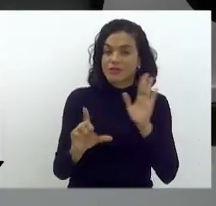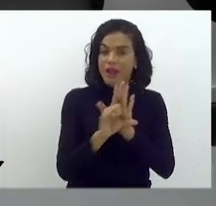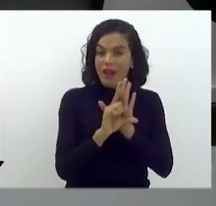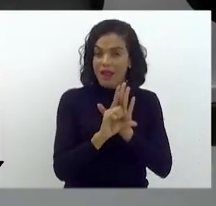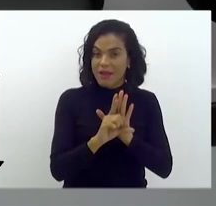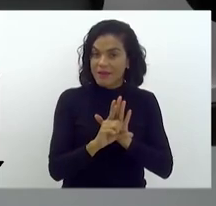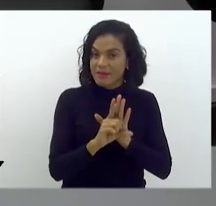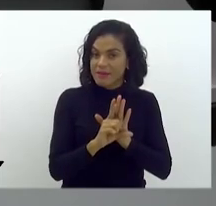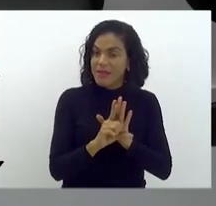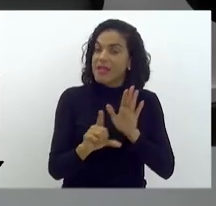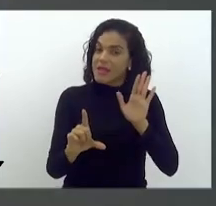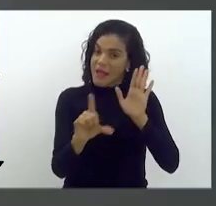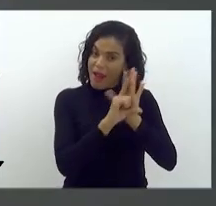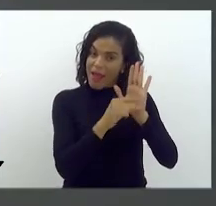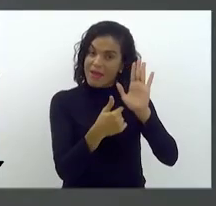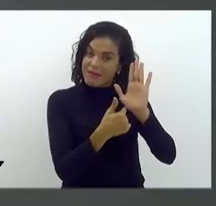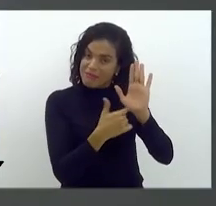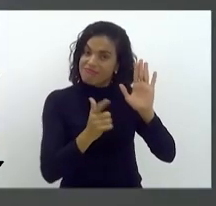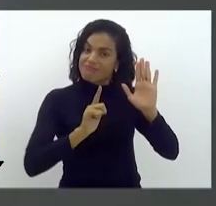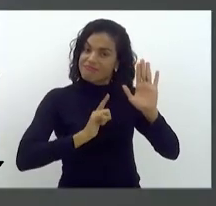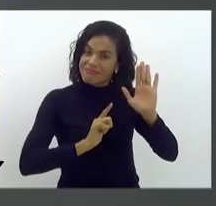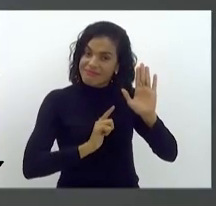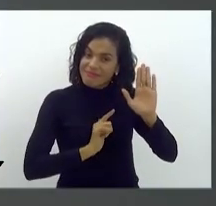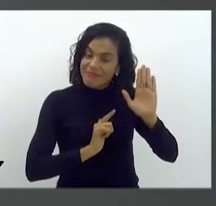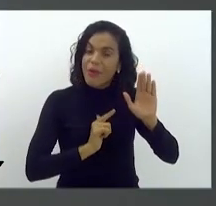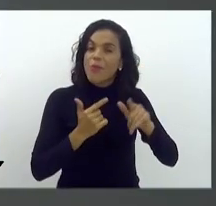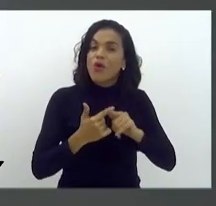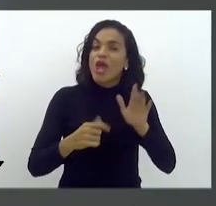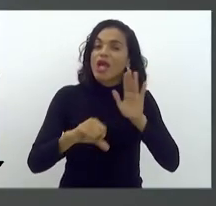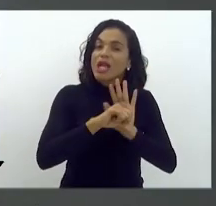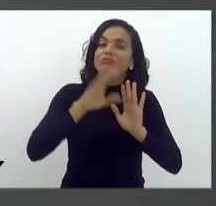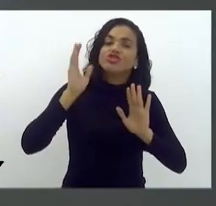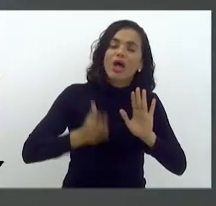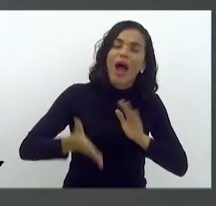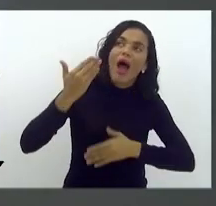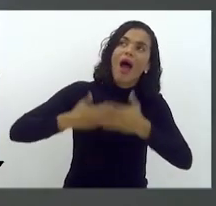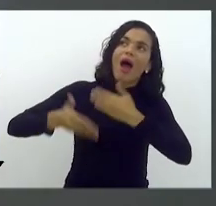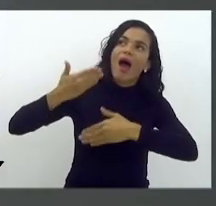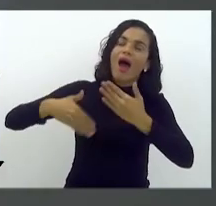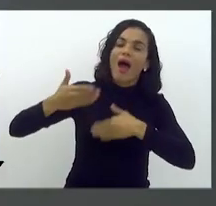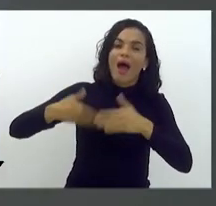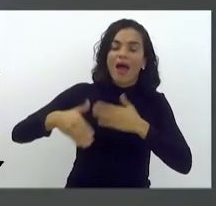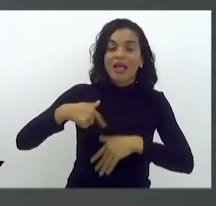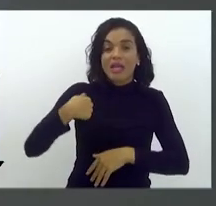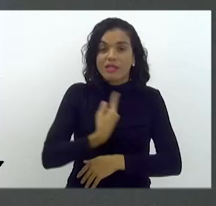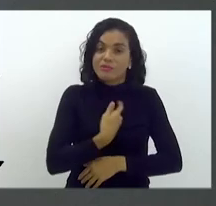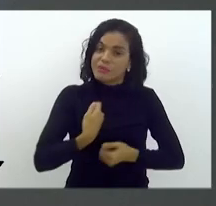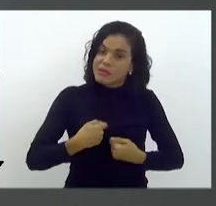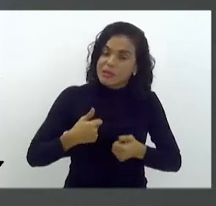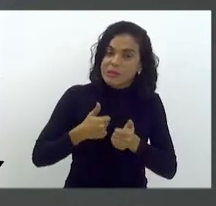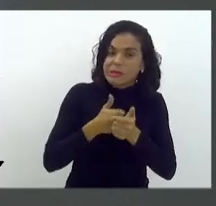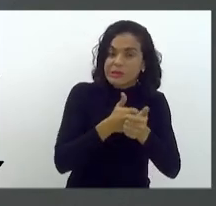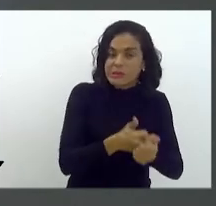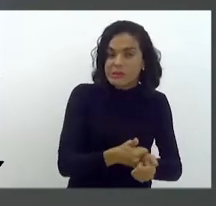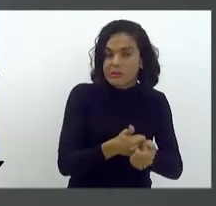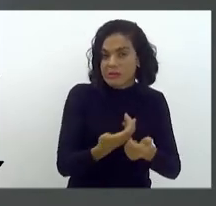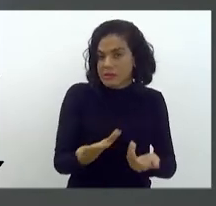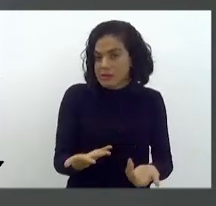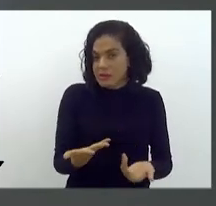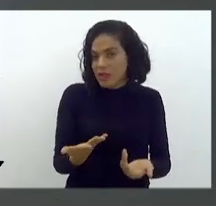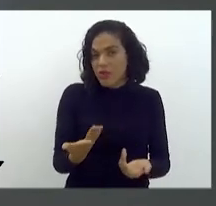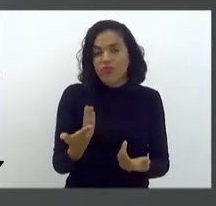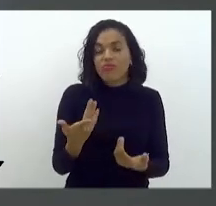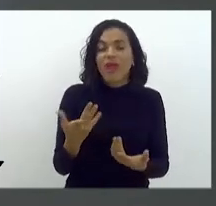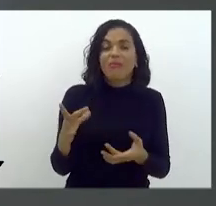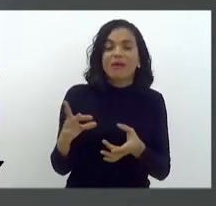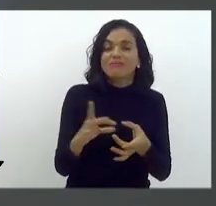e são disponíveis por lei porque o crime já tá acontecendo nesses meios a gente precisa não tem às vezes não tem